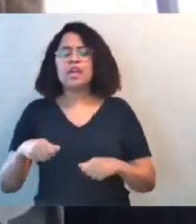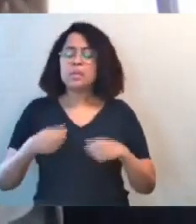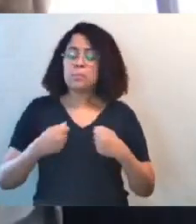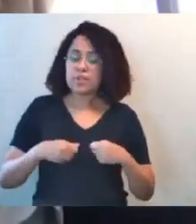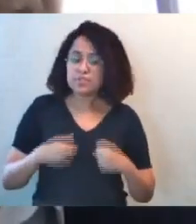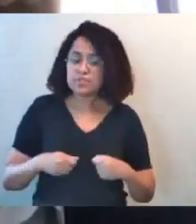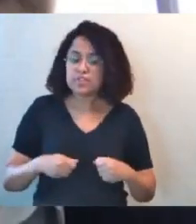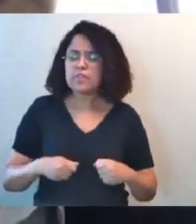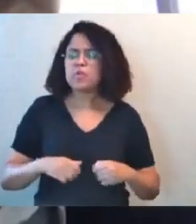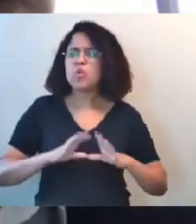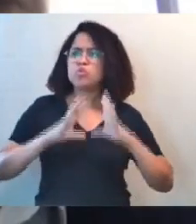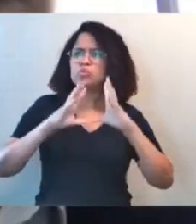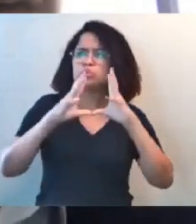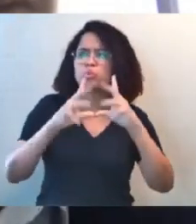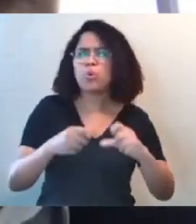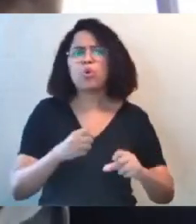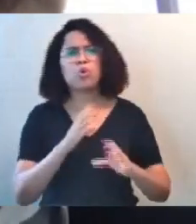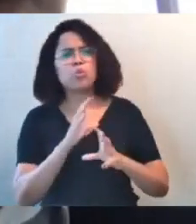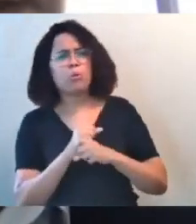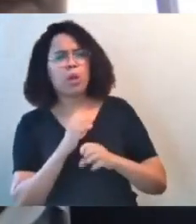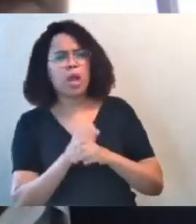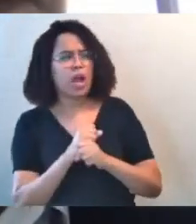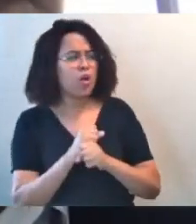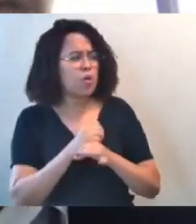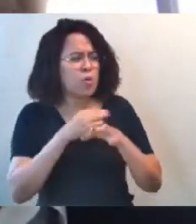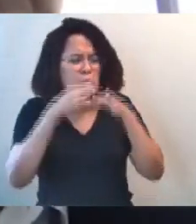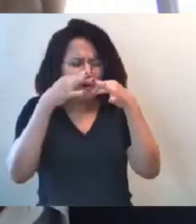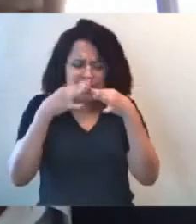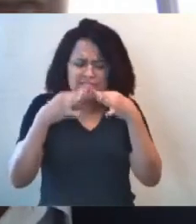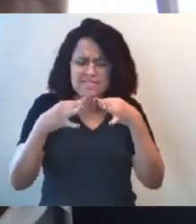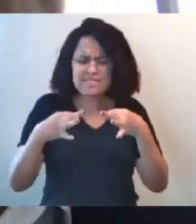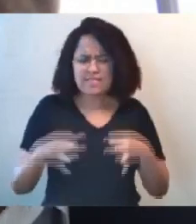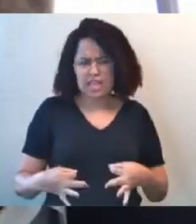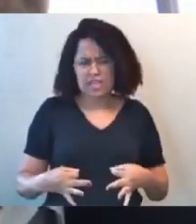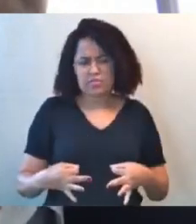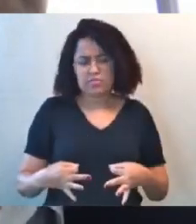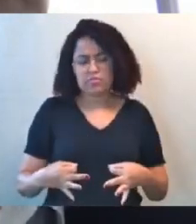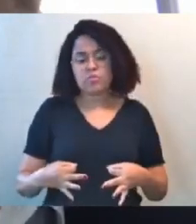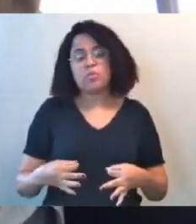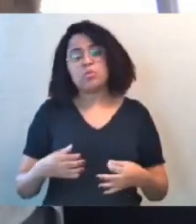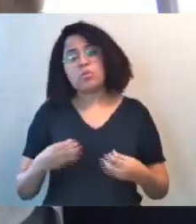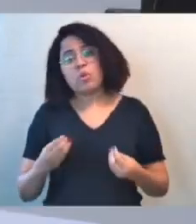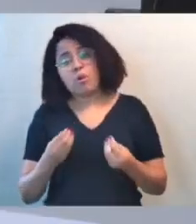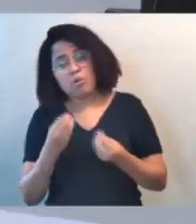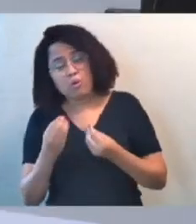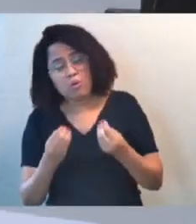o cálculo com muita exatidão, assim como nós estamos fazendo. É isso. Tá.